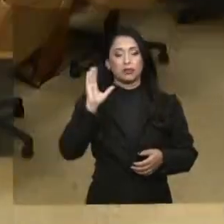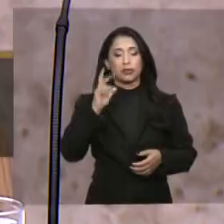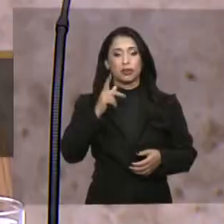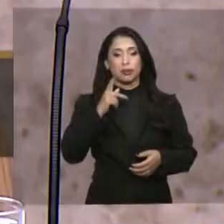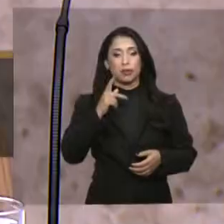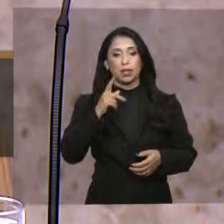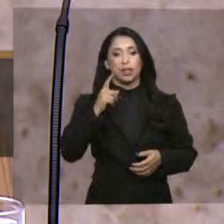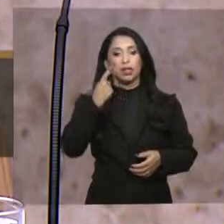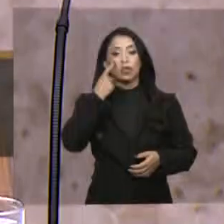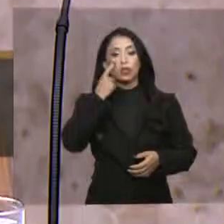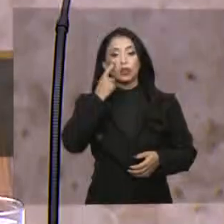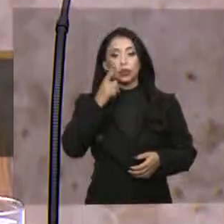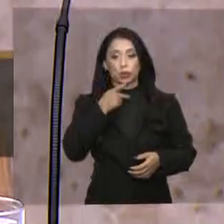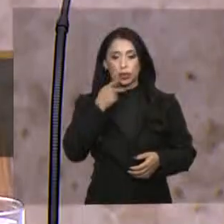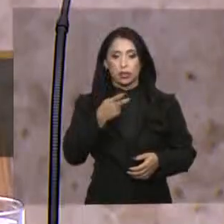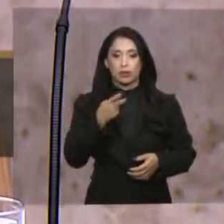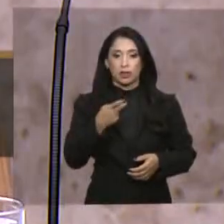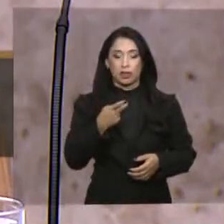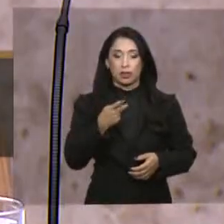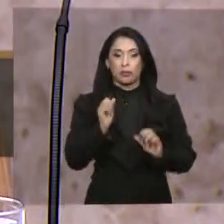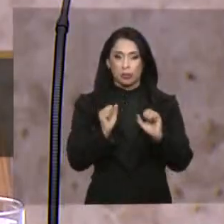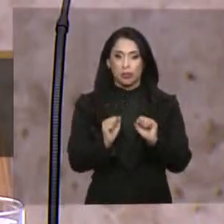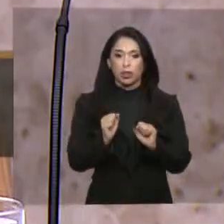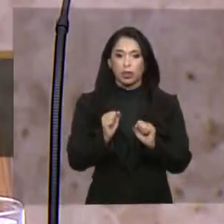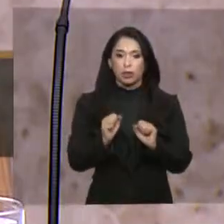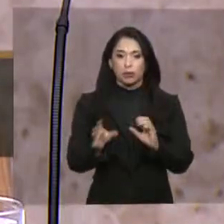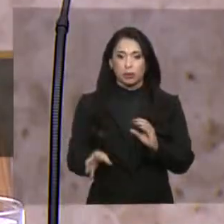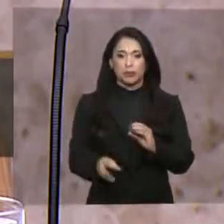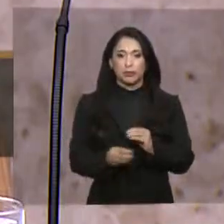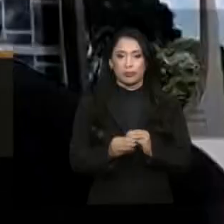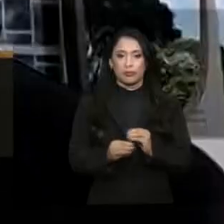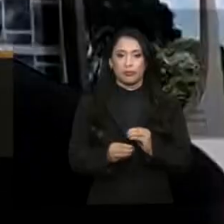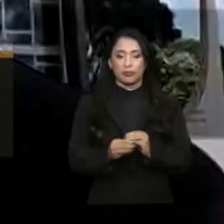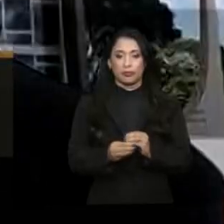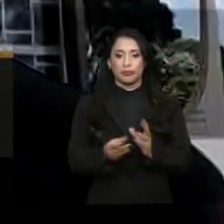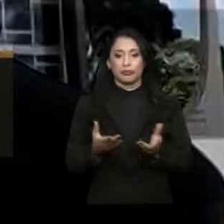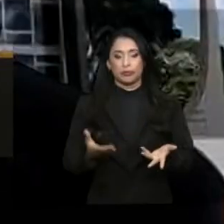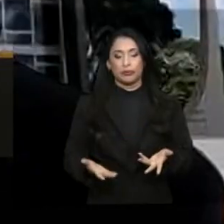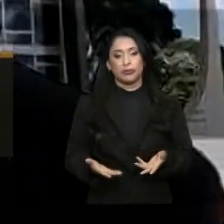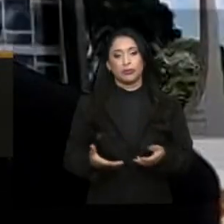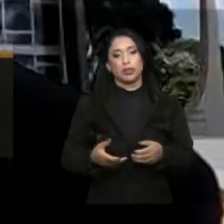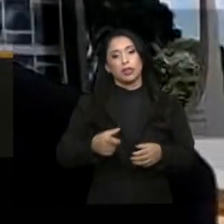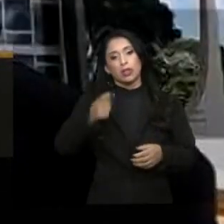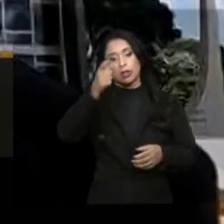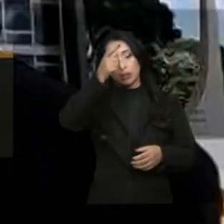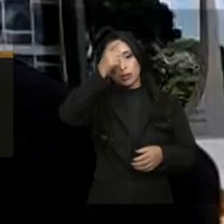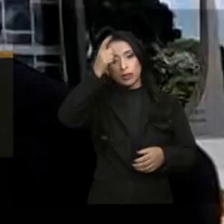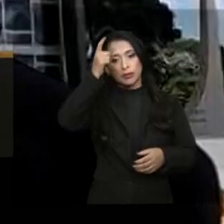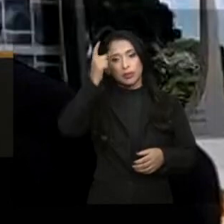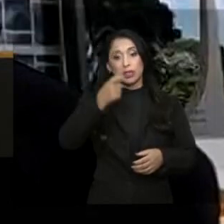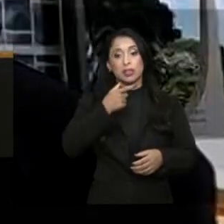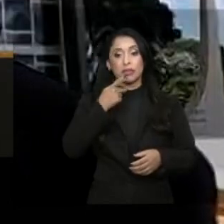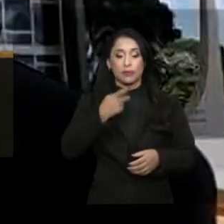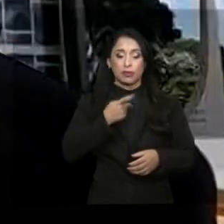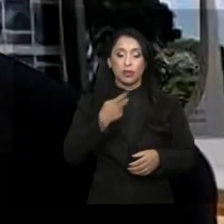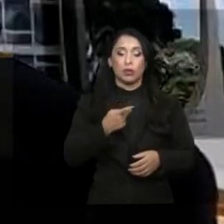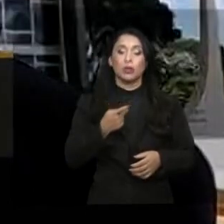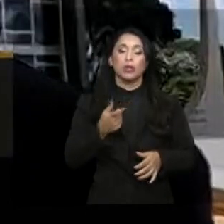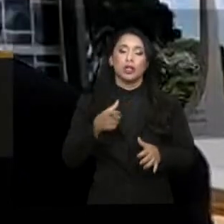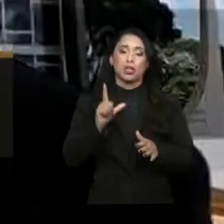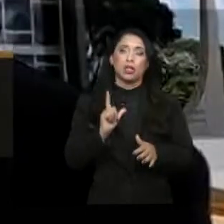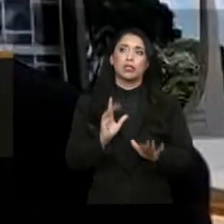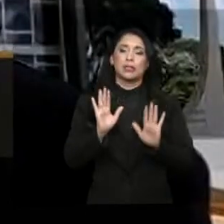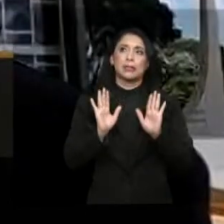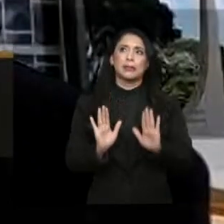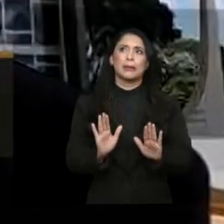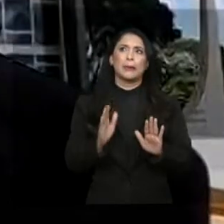apenas uma pequena observação que decorreu das reflexões do ministro Carlos Lewandowski. A minha preocupação é que